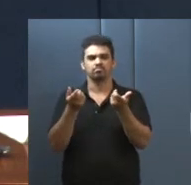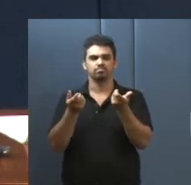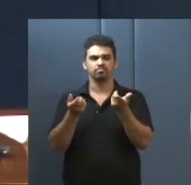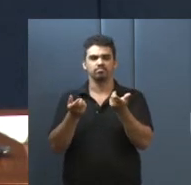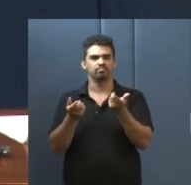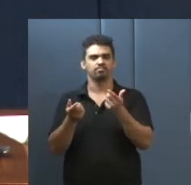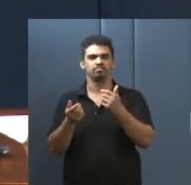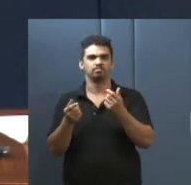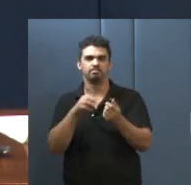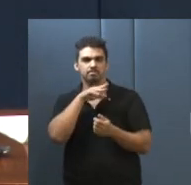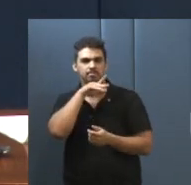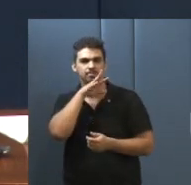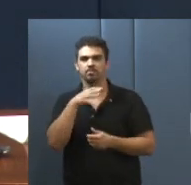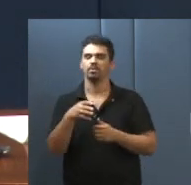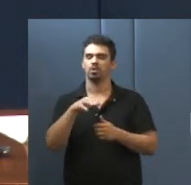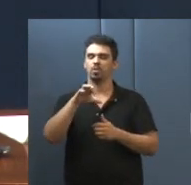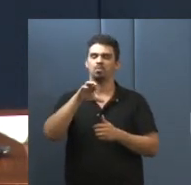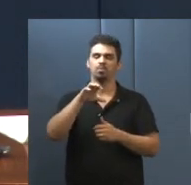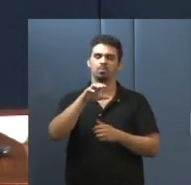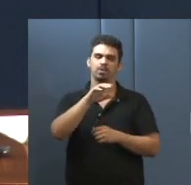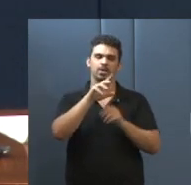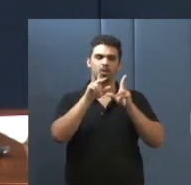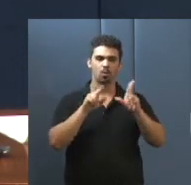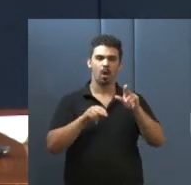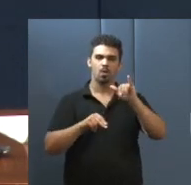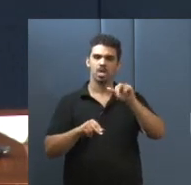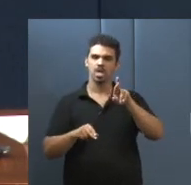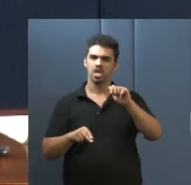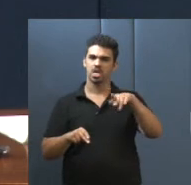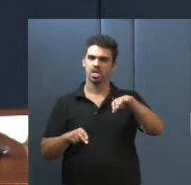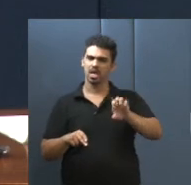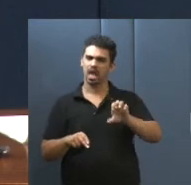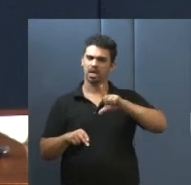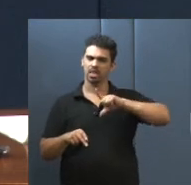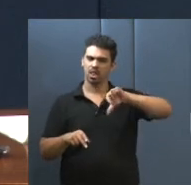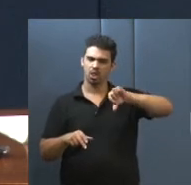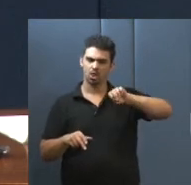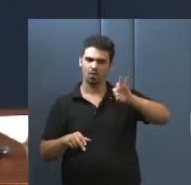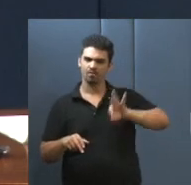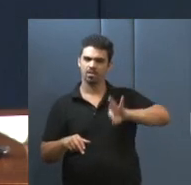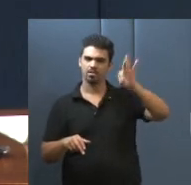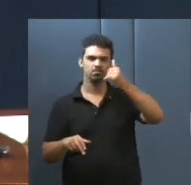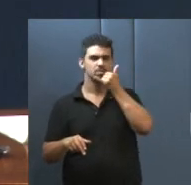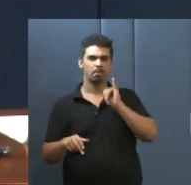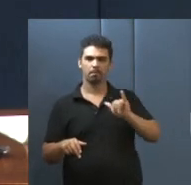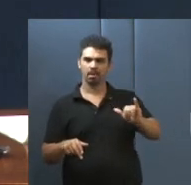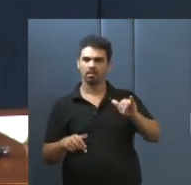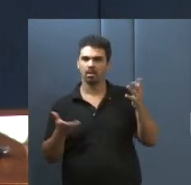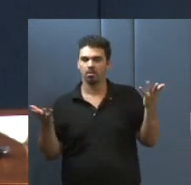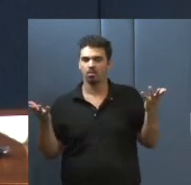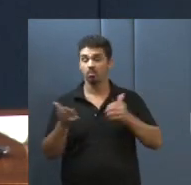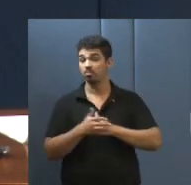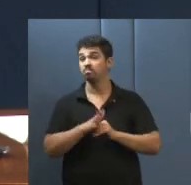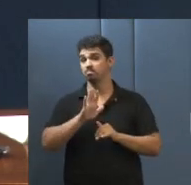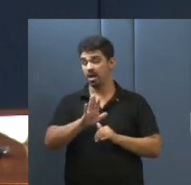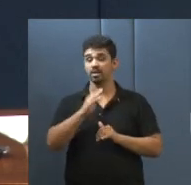como a do Iraque, por exemplo, com 90% de perdão. Isso há que se ver. O Banco Mundial falou, por exemplo,